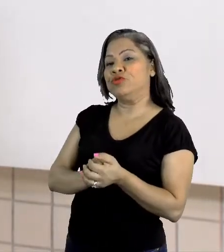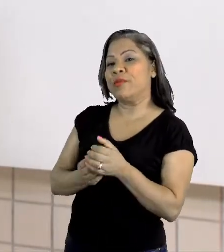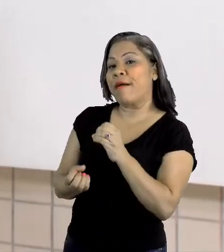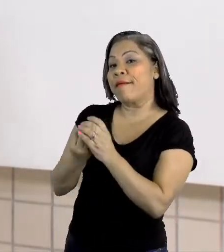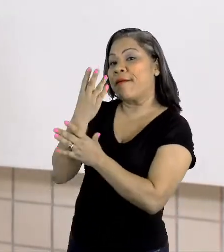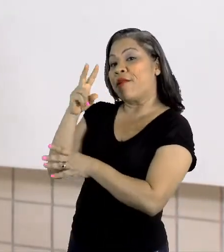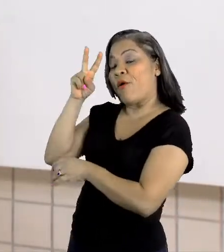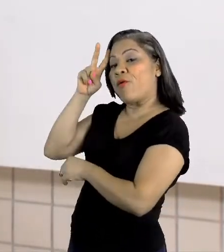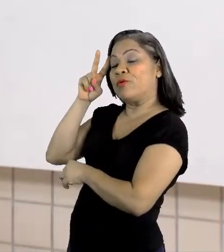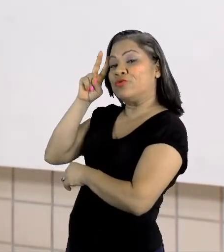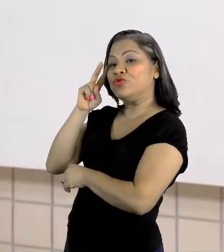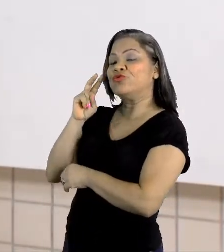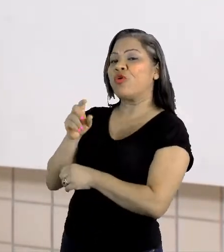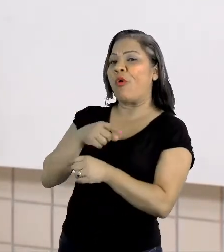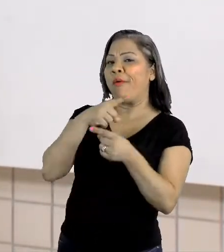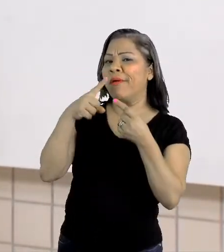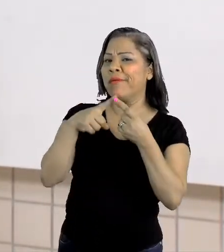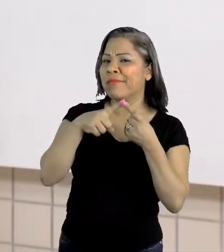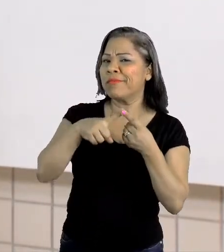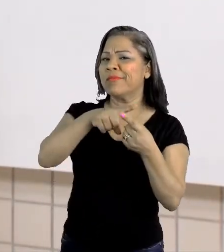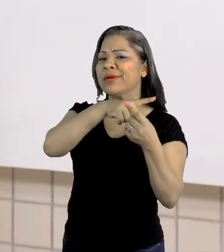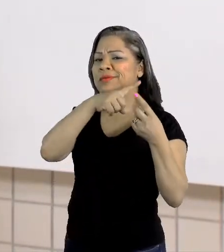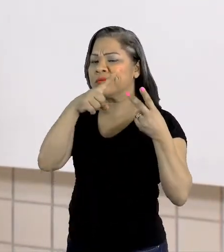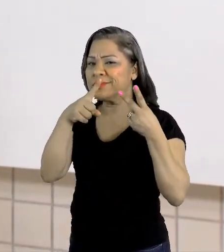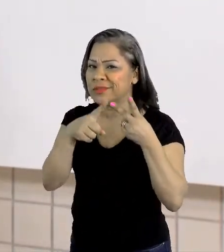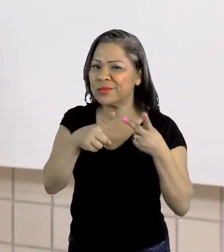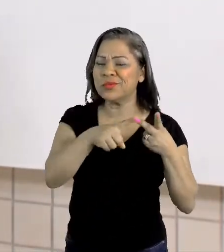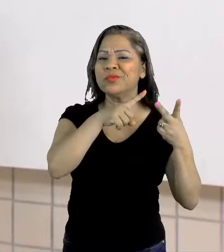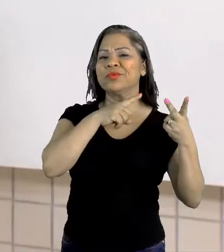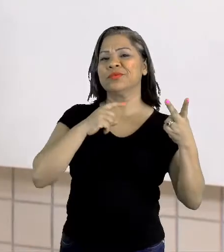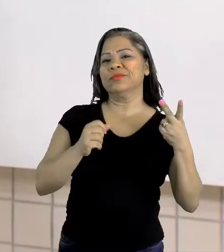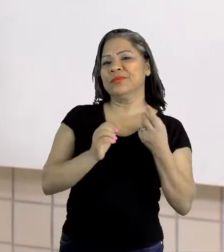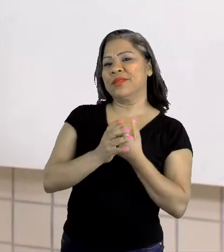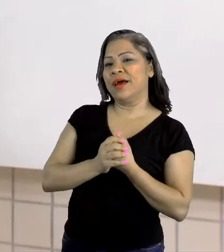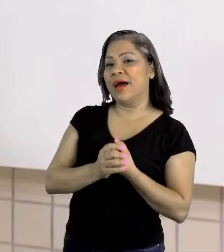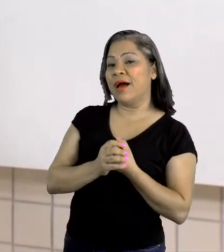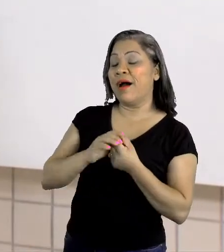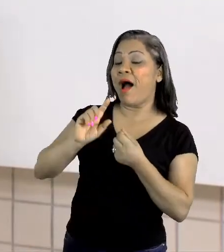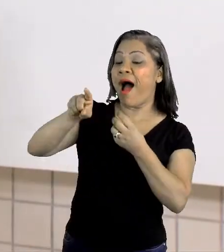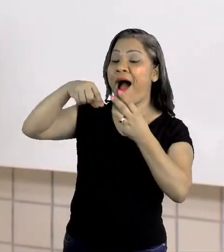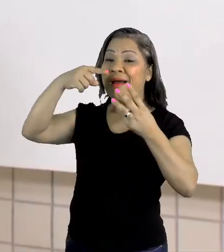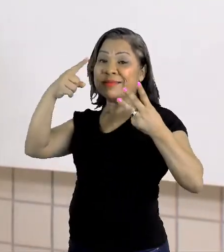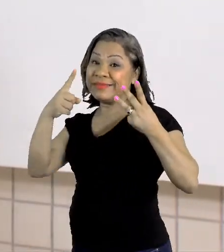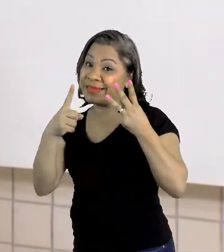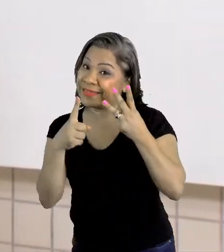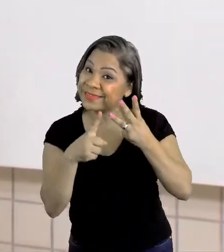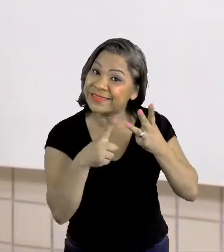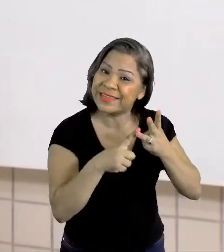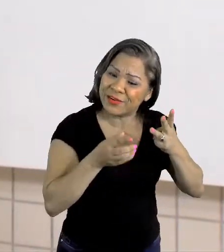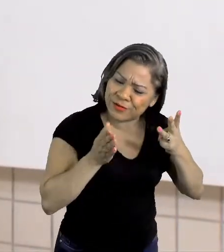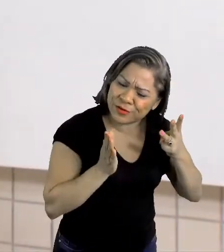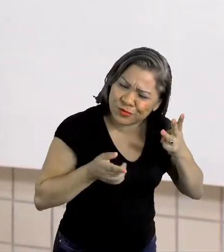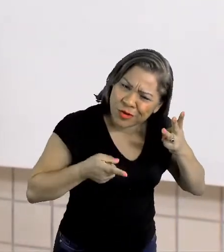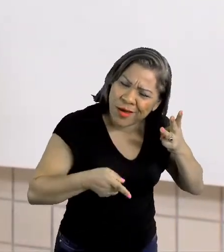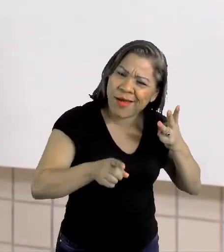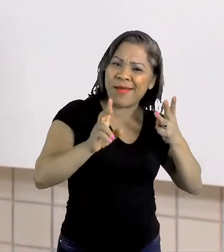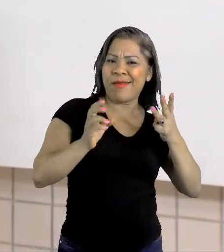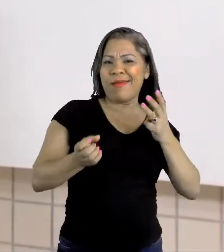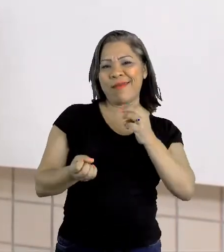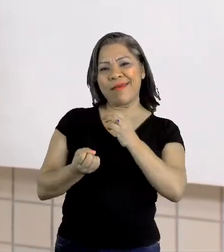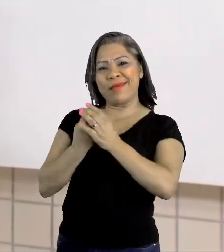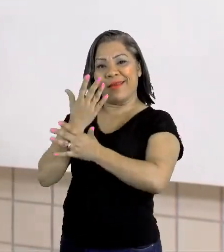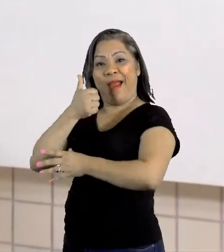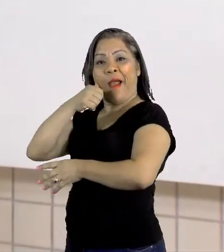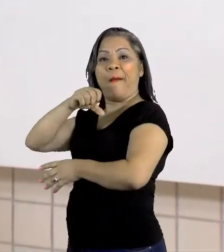inventou a história para ele uma segunda vez, não é? Quando ela ia inventar a terceira vez, a mãe dela